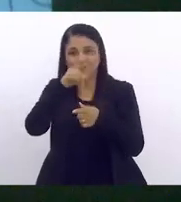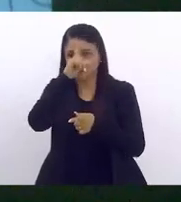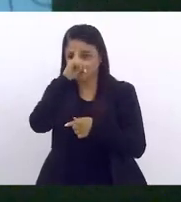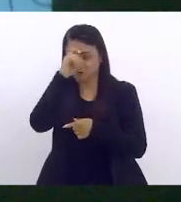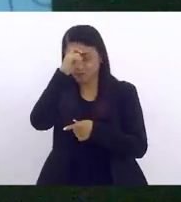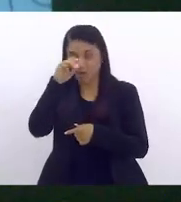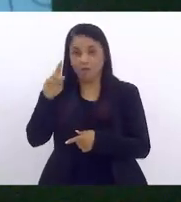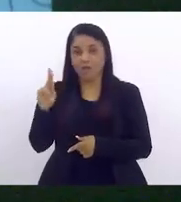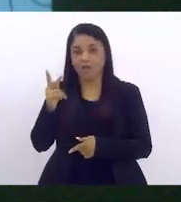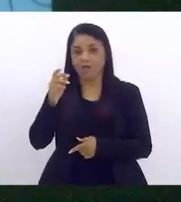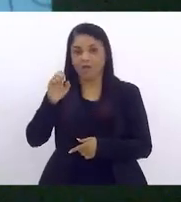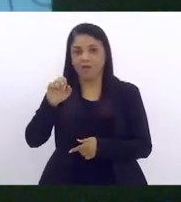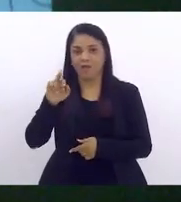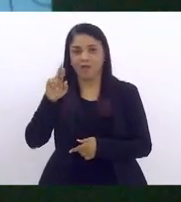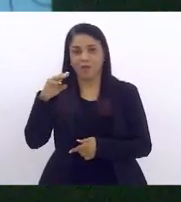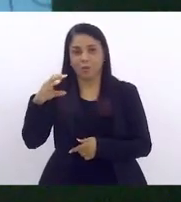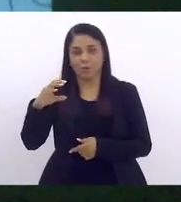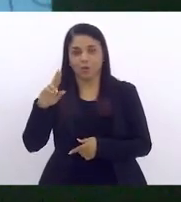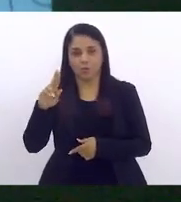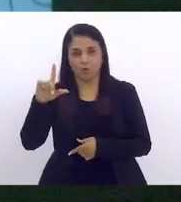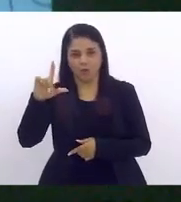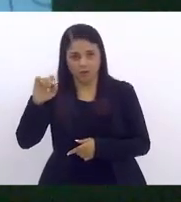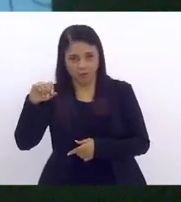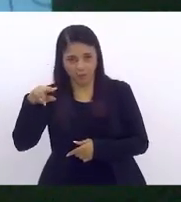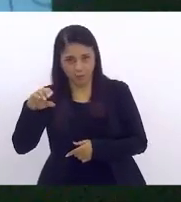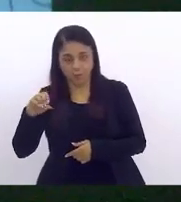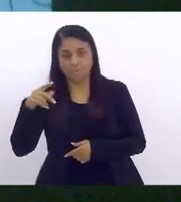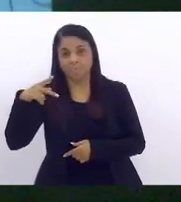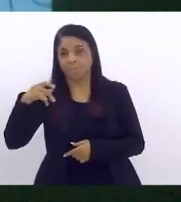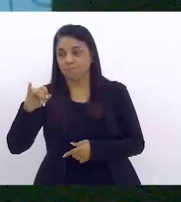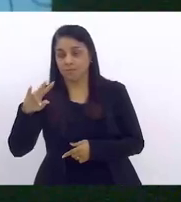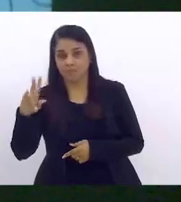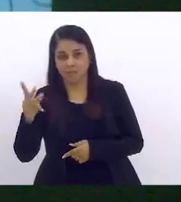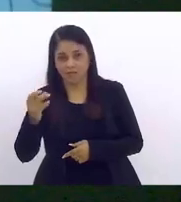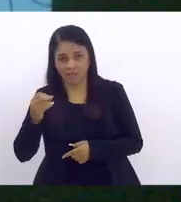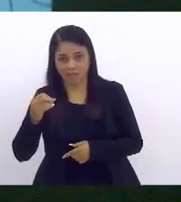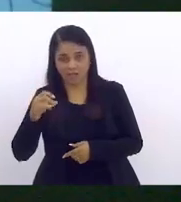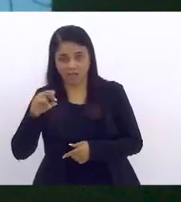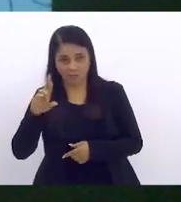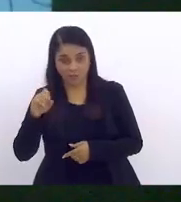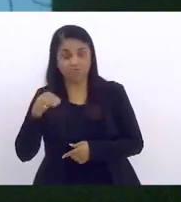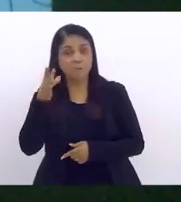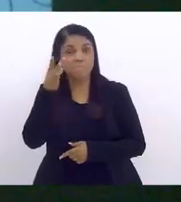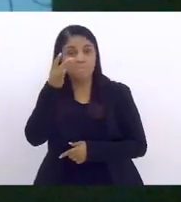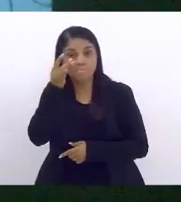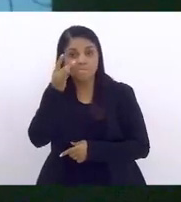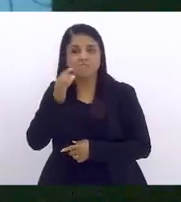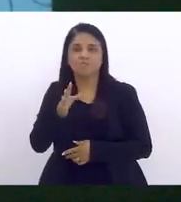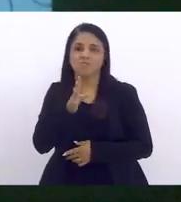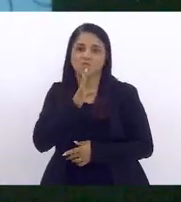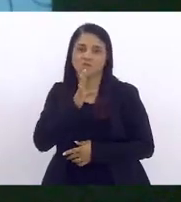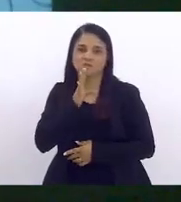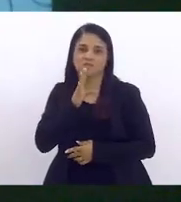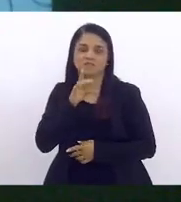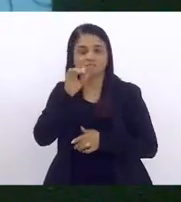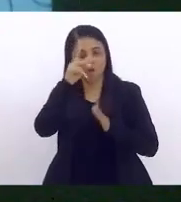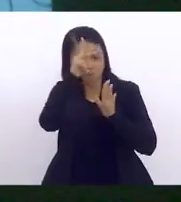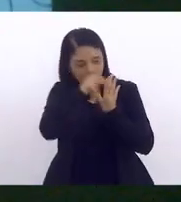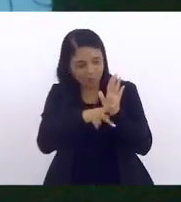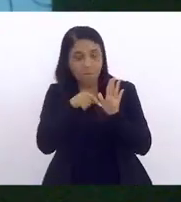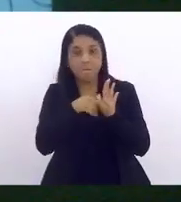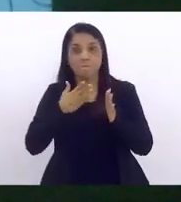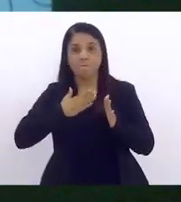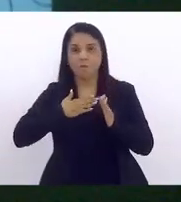Quando eu conheci as doulas pessoalmente, foi através desse projeto. E aqui estão fotos do meu